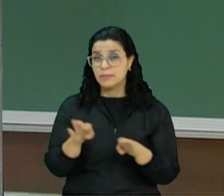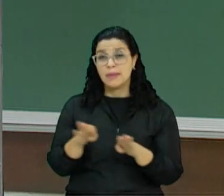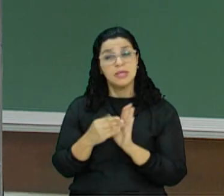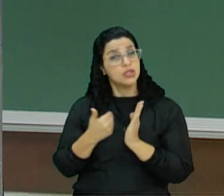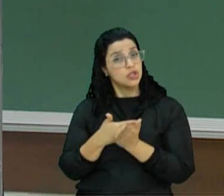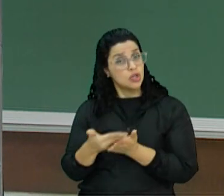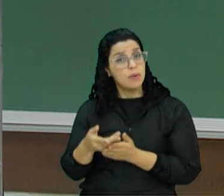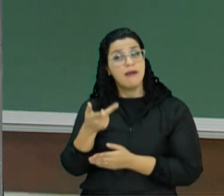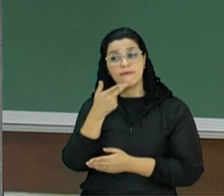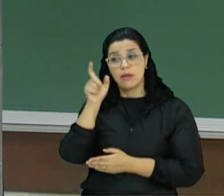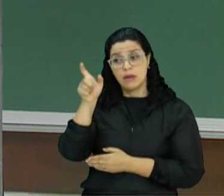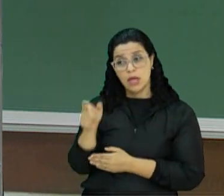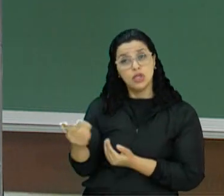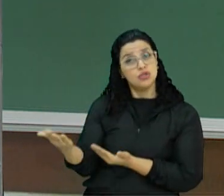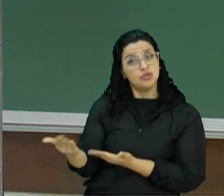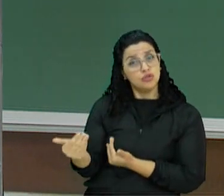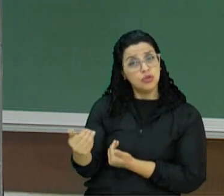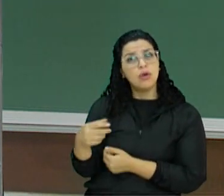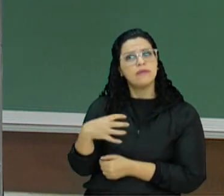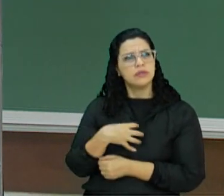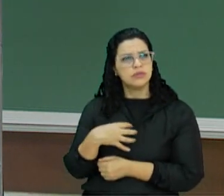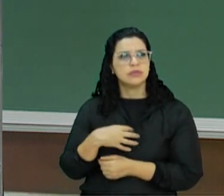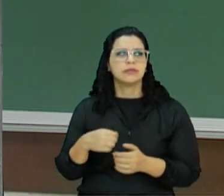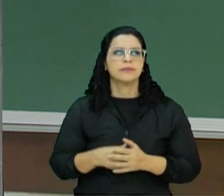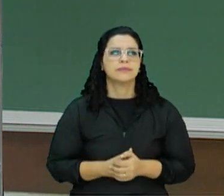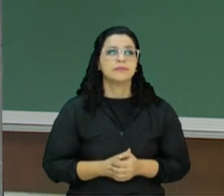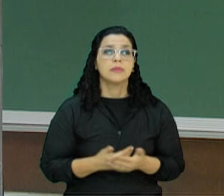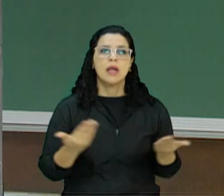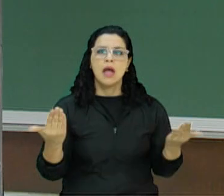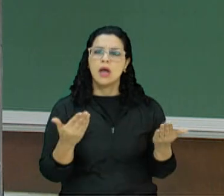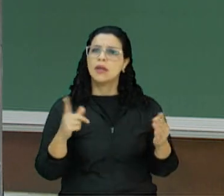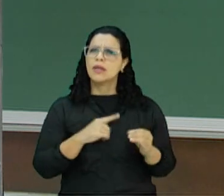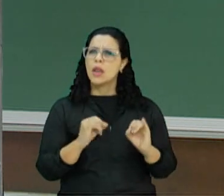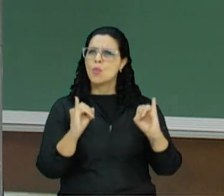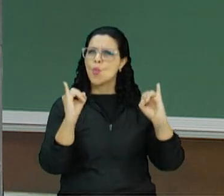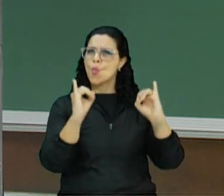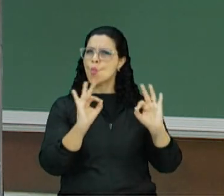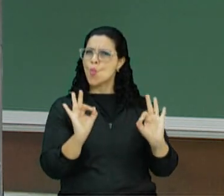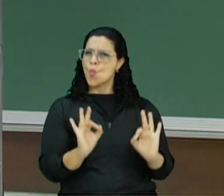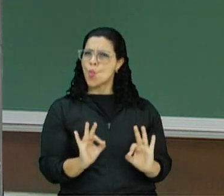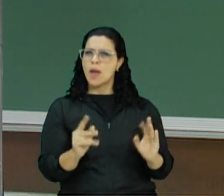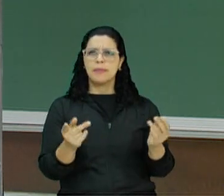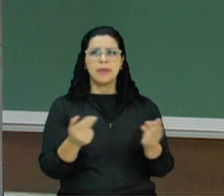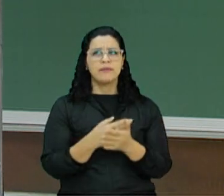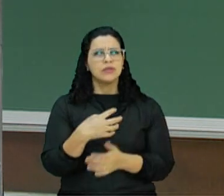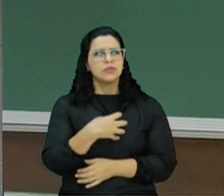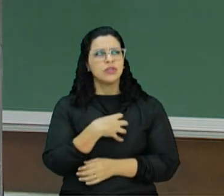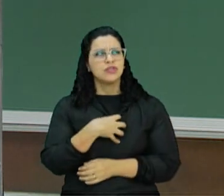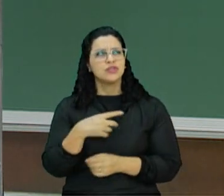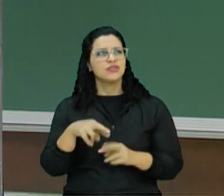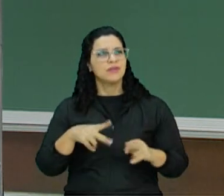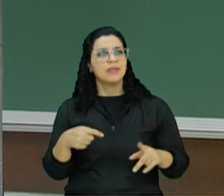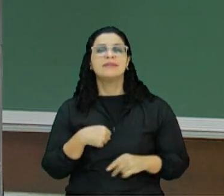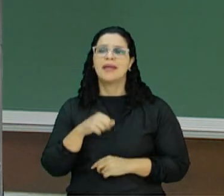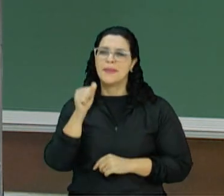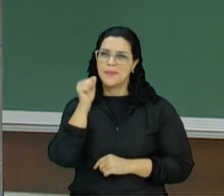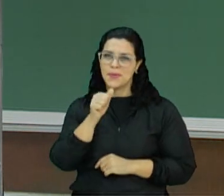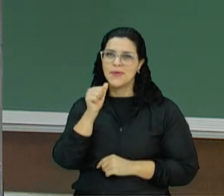surgia para nós como uma pessoa com um jeito jovial. Quem que era elegante e sentimental? A